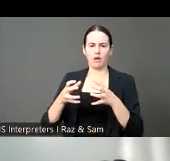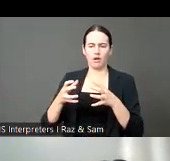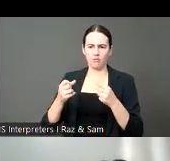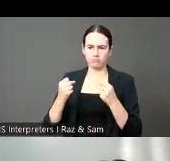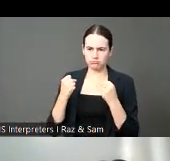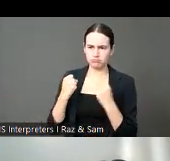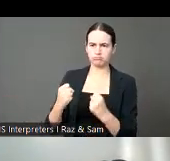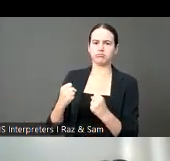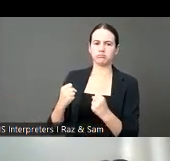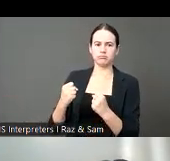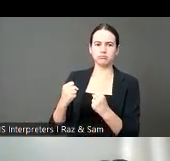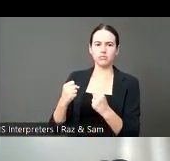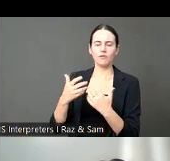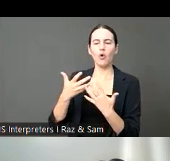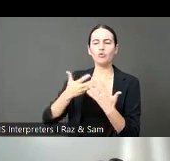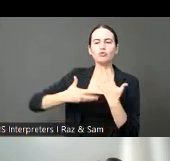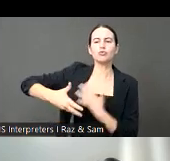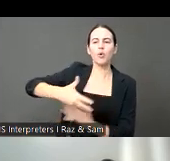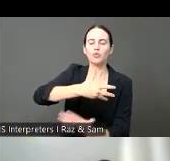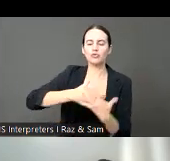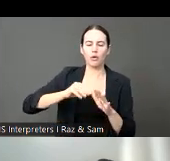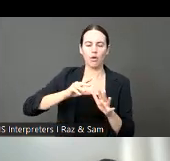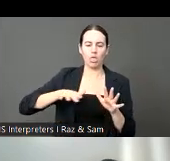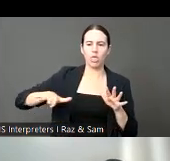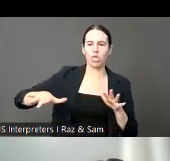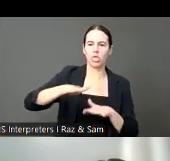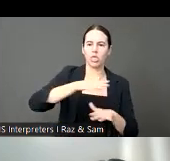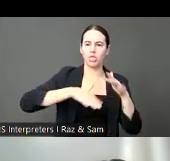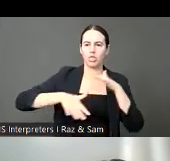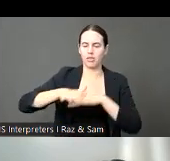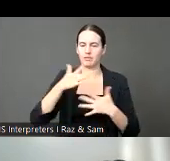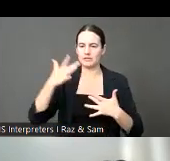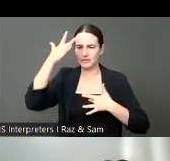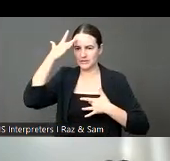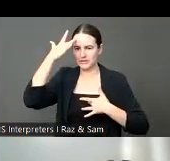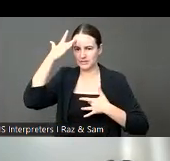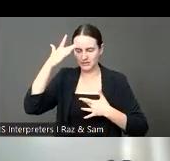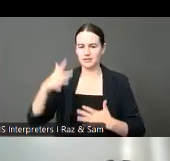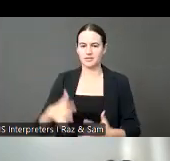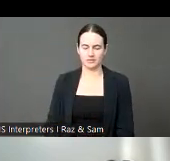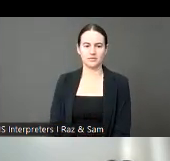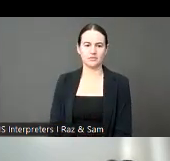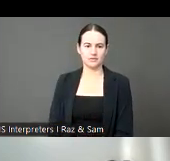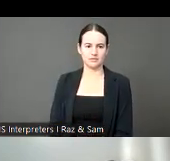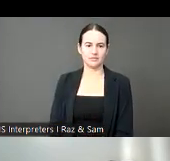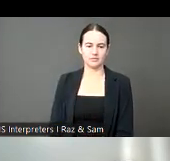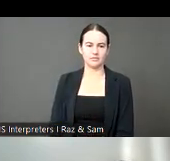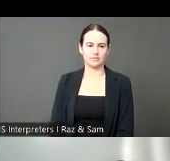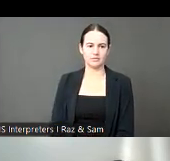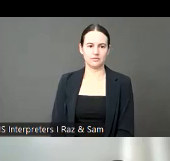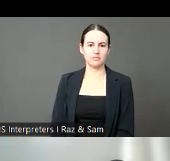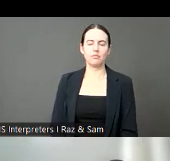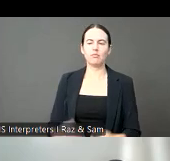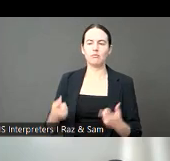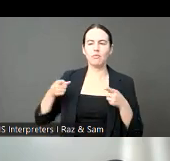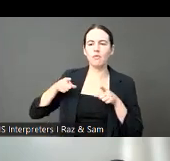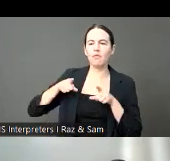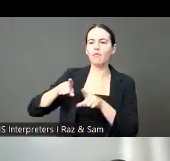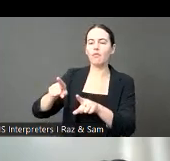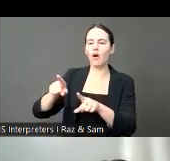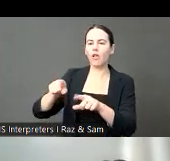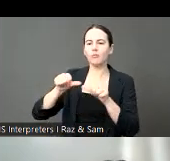diretamente alinhado com os objetivos do desenvolvimento sustentável nessa agenda de eliminação de doenças, em